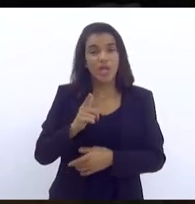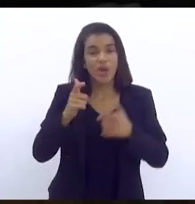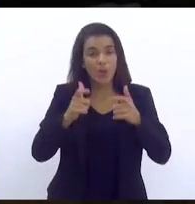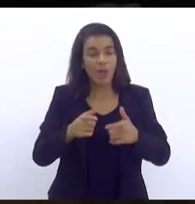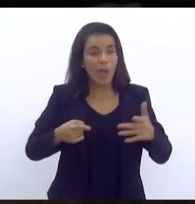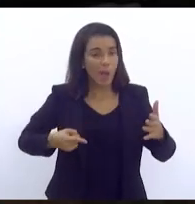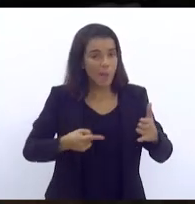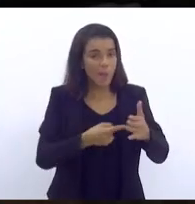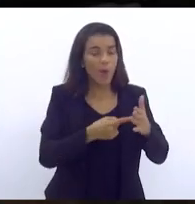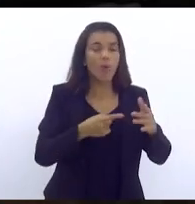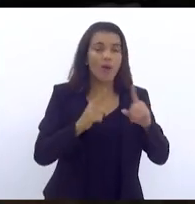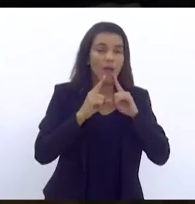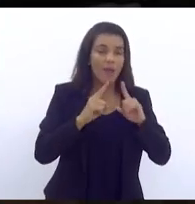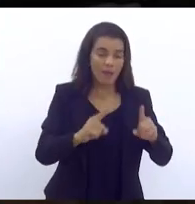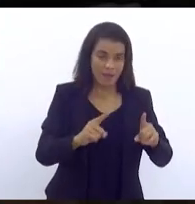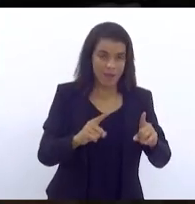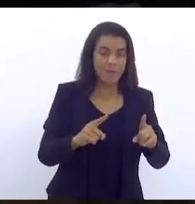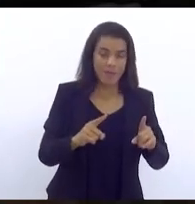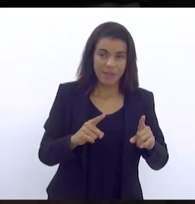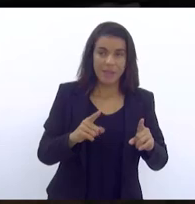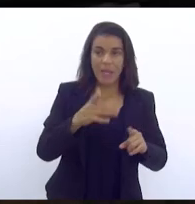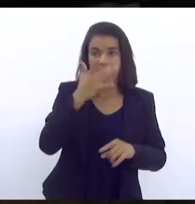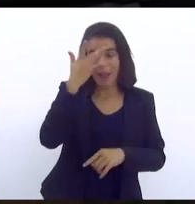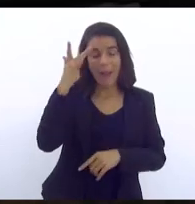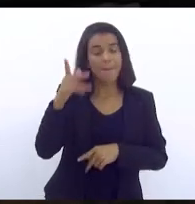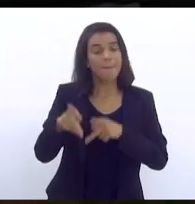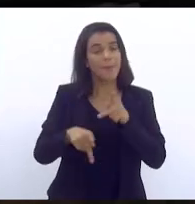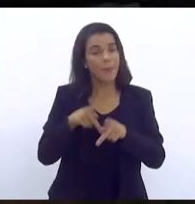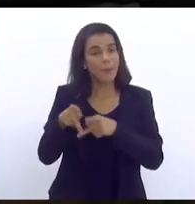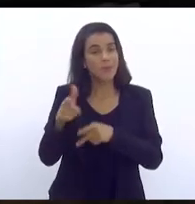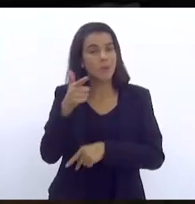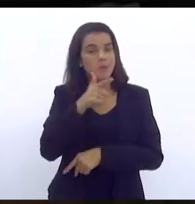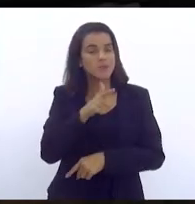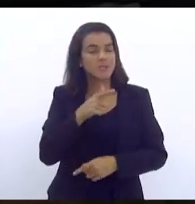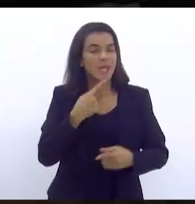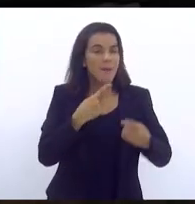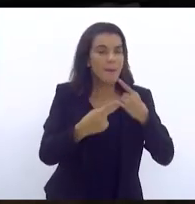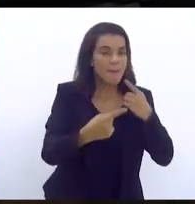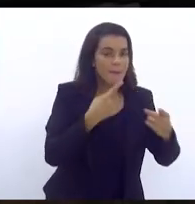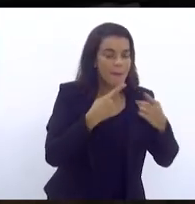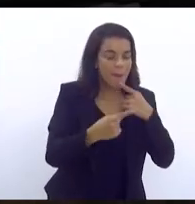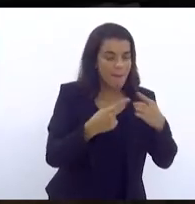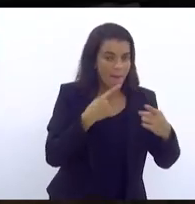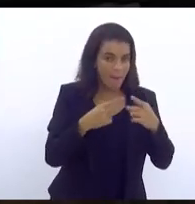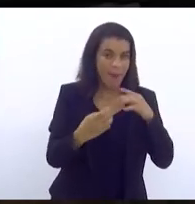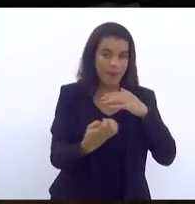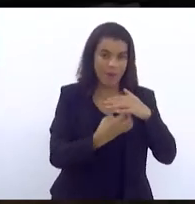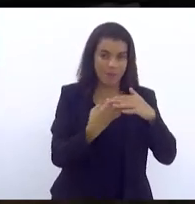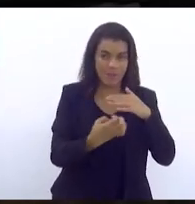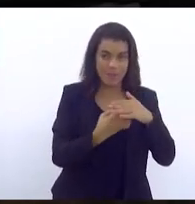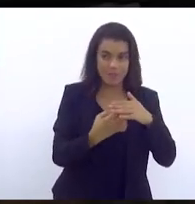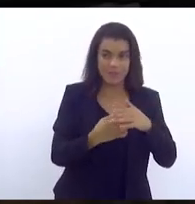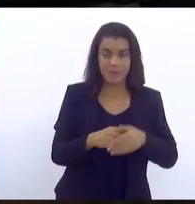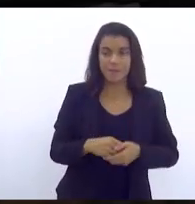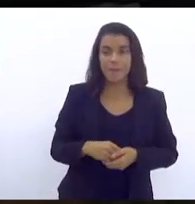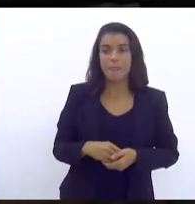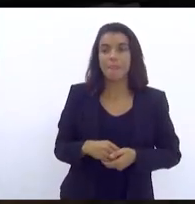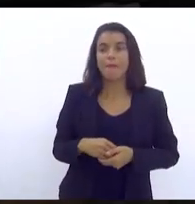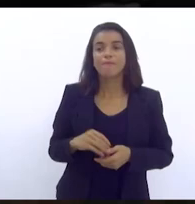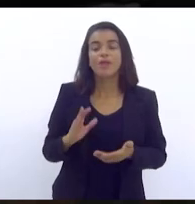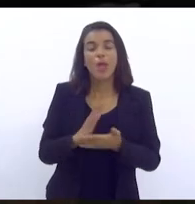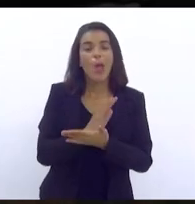reclamassem a população se sentia mais próxima a Sedai e mesmo com todos os problemas que teve para muitos